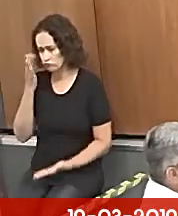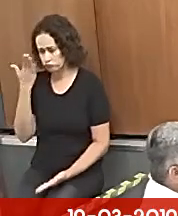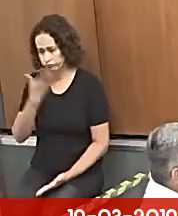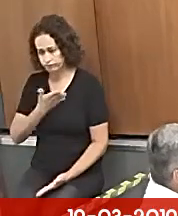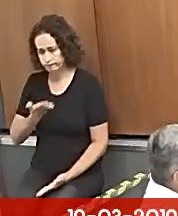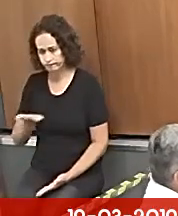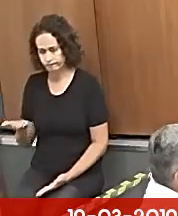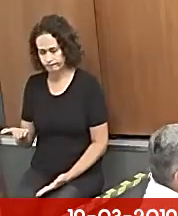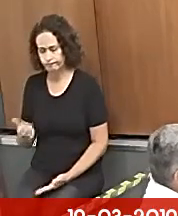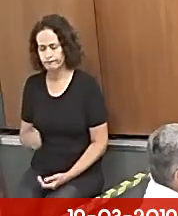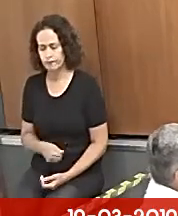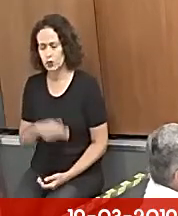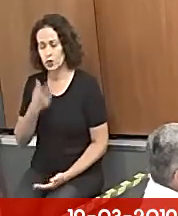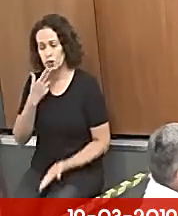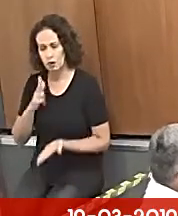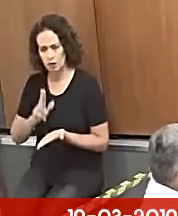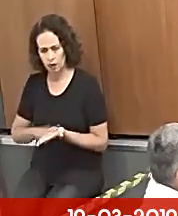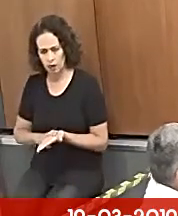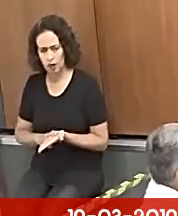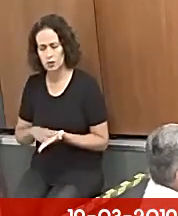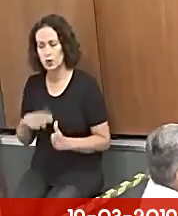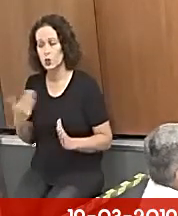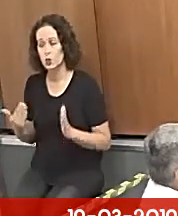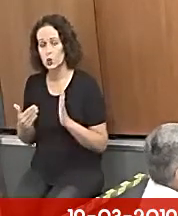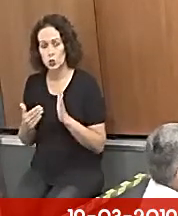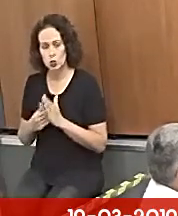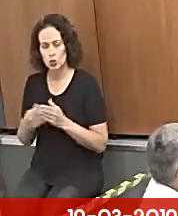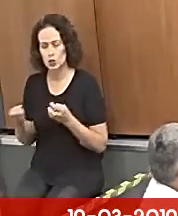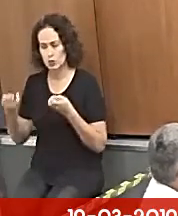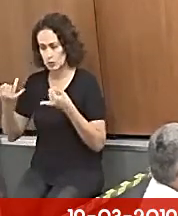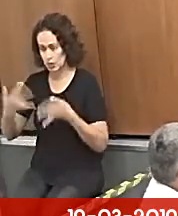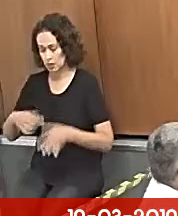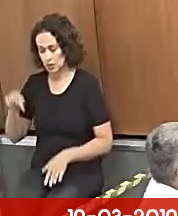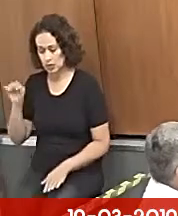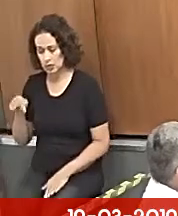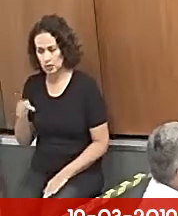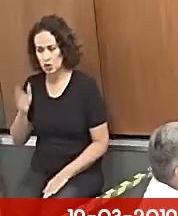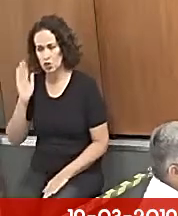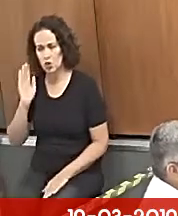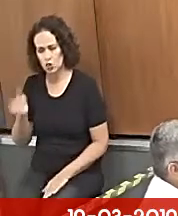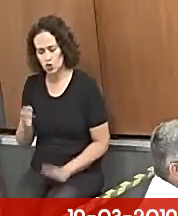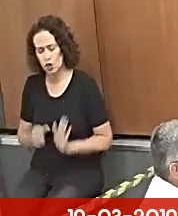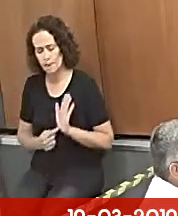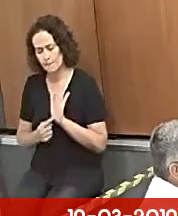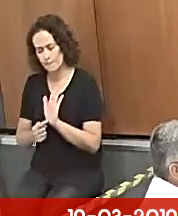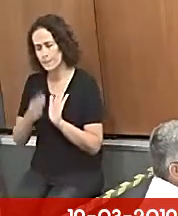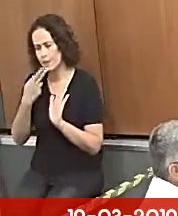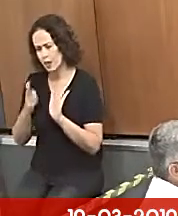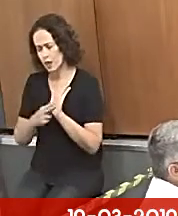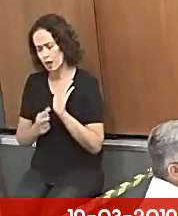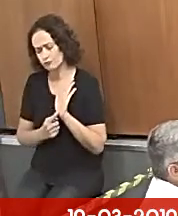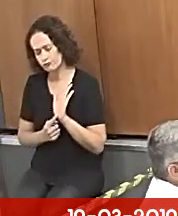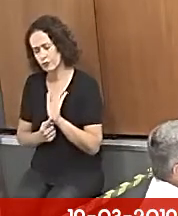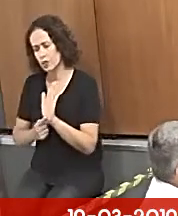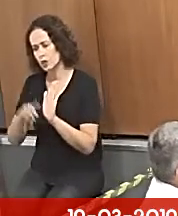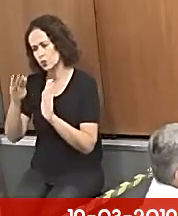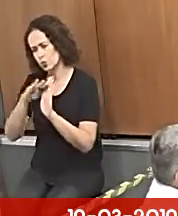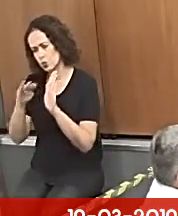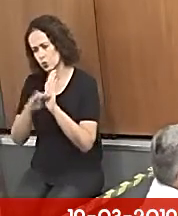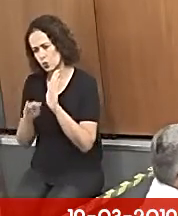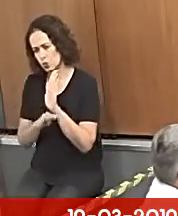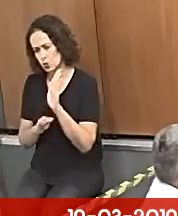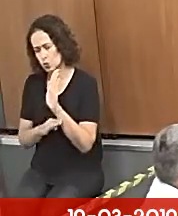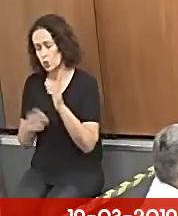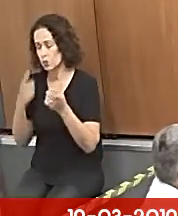e naquela carta tudo que está se falando aqui tá manifestado a preocupação é da política